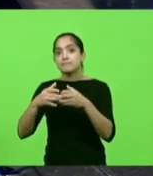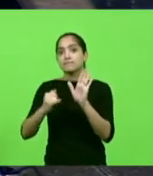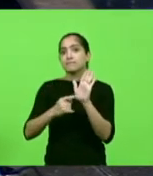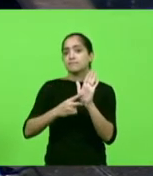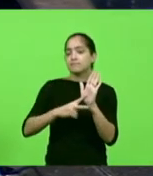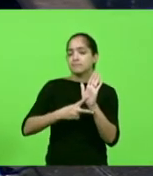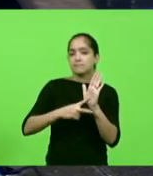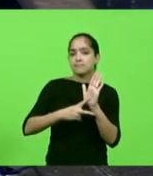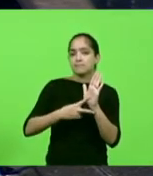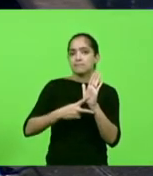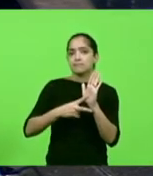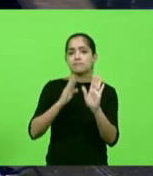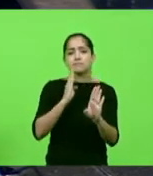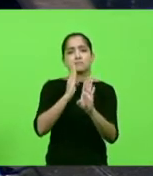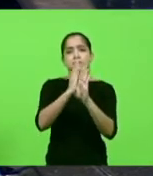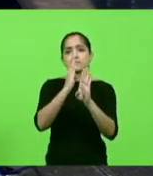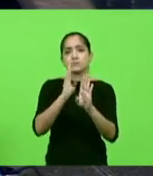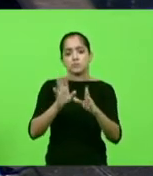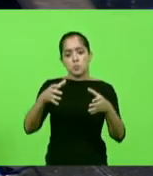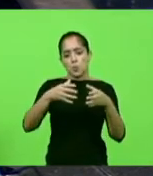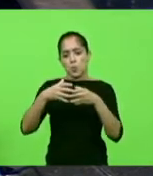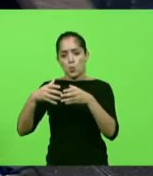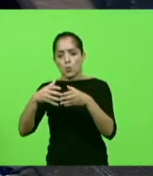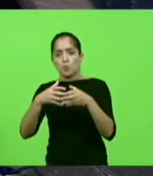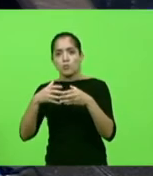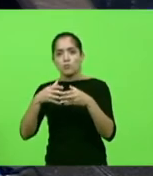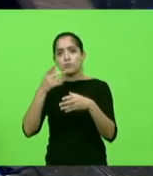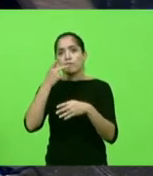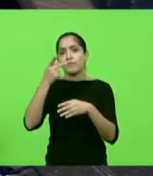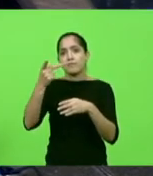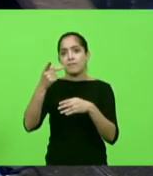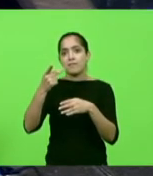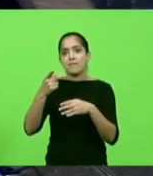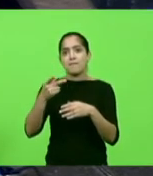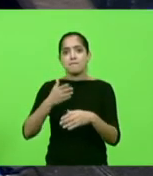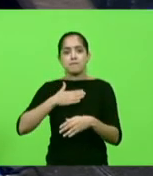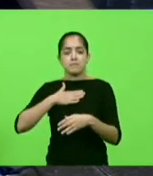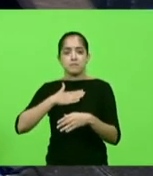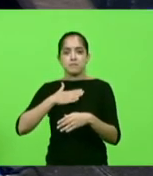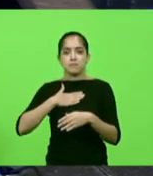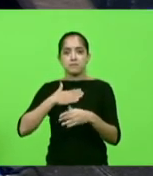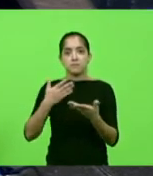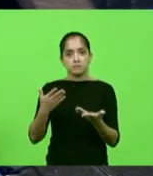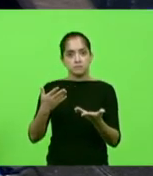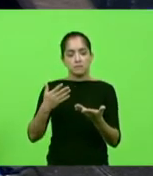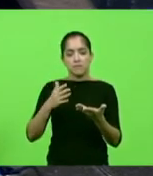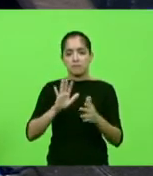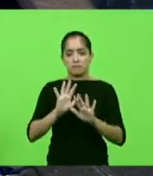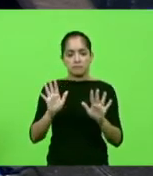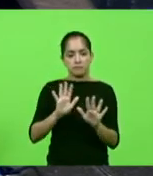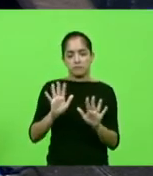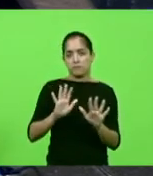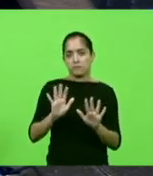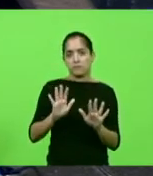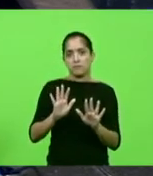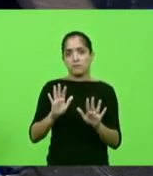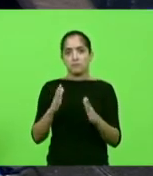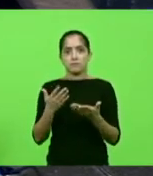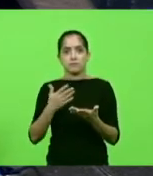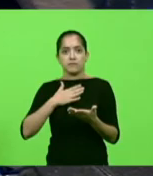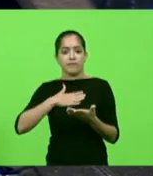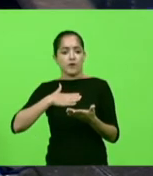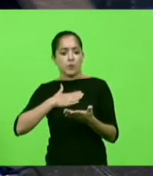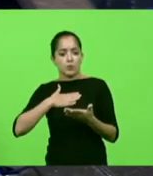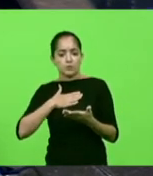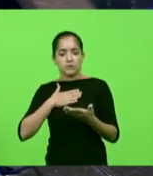descobriu como é gostoso ter uma corporação para chamar de sua. E ninguém irá se incomodar por você fazer parte desse generoso